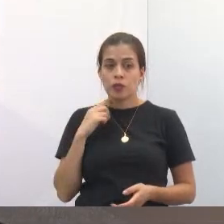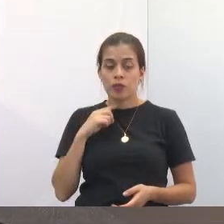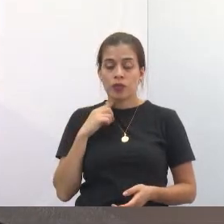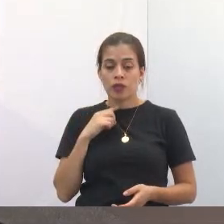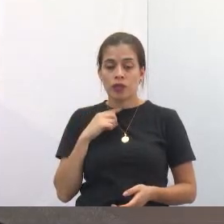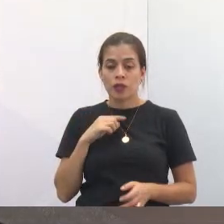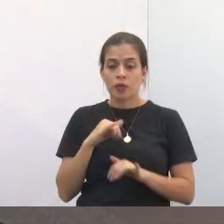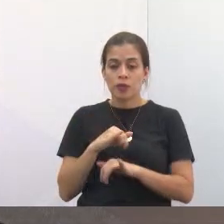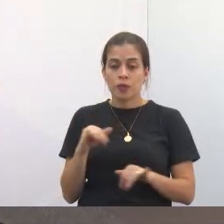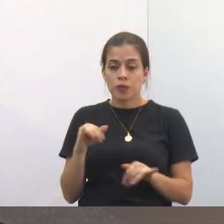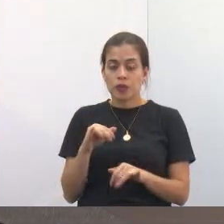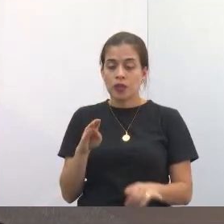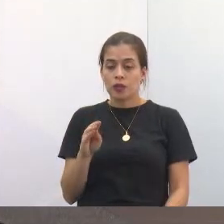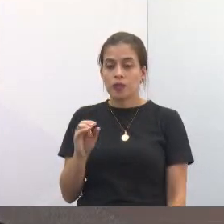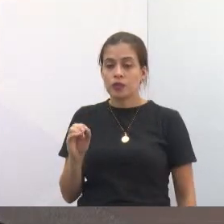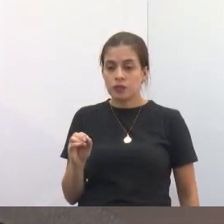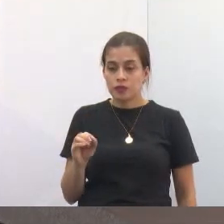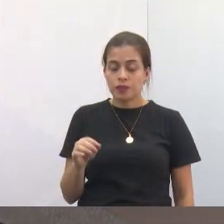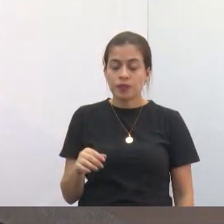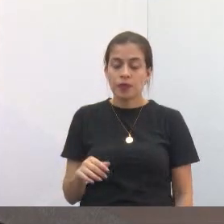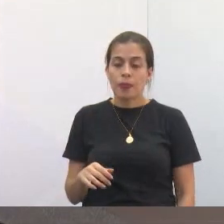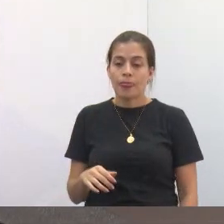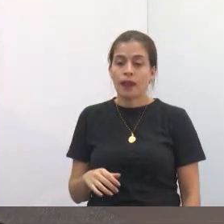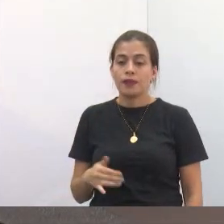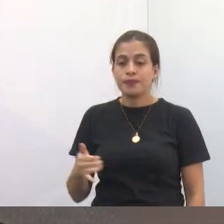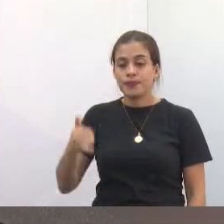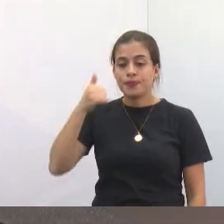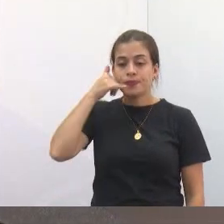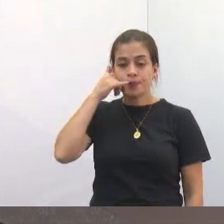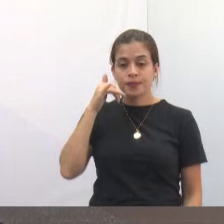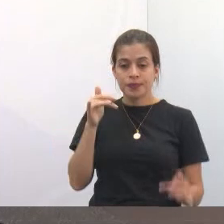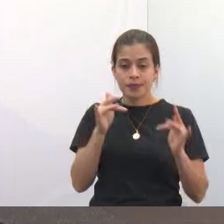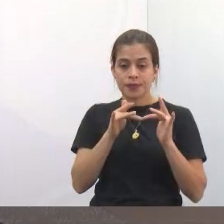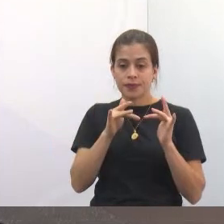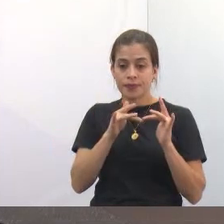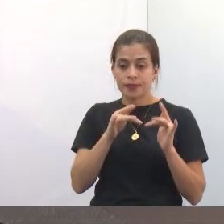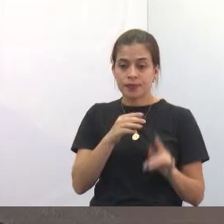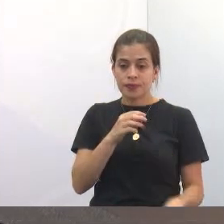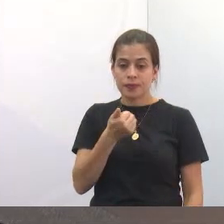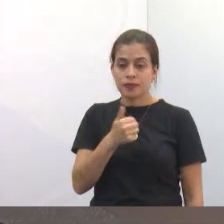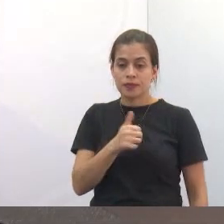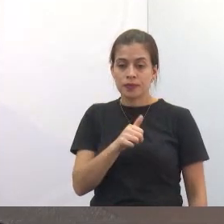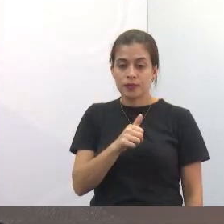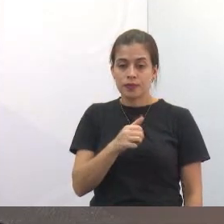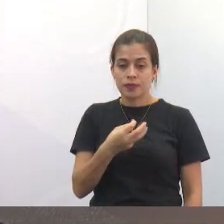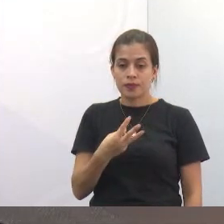26/5/2023, telefone para contato